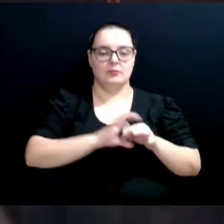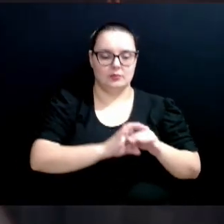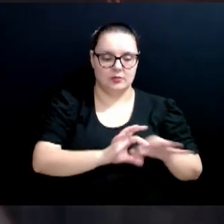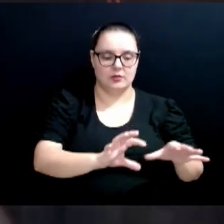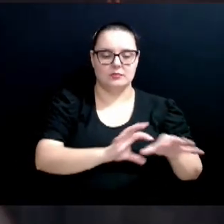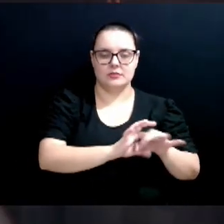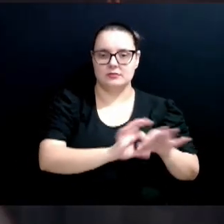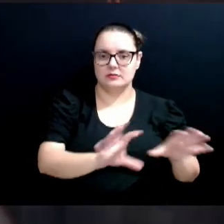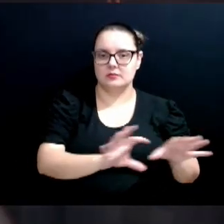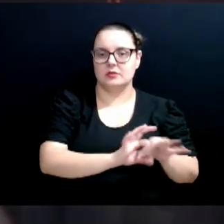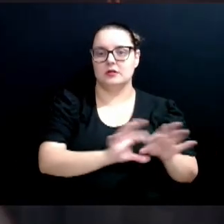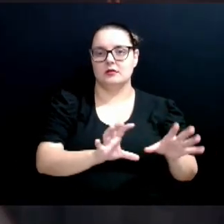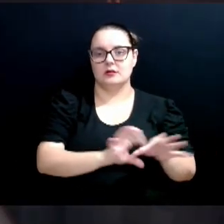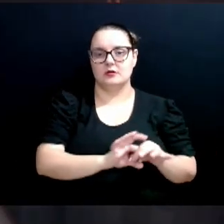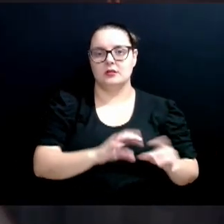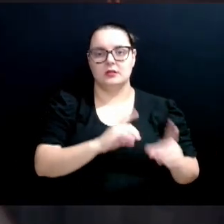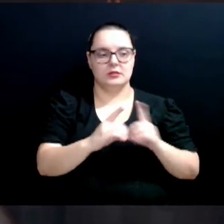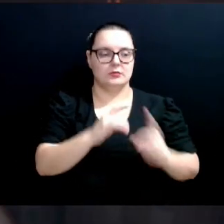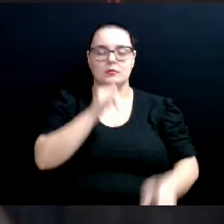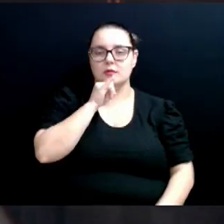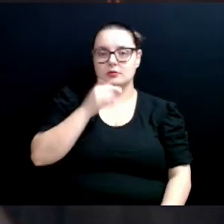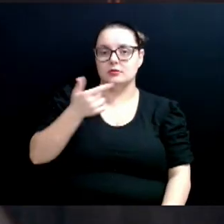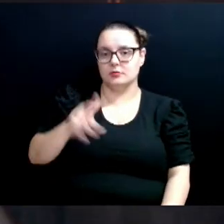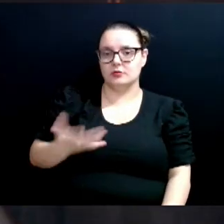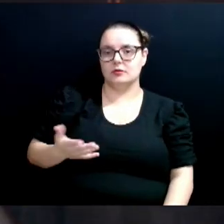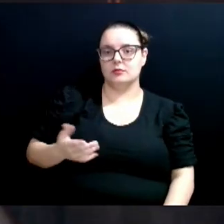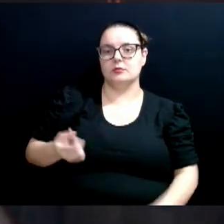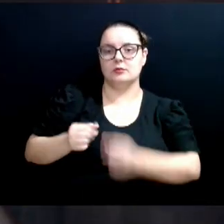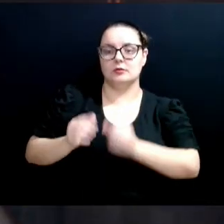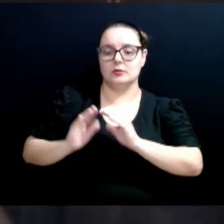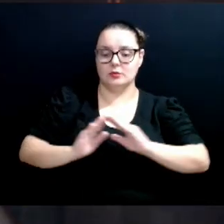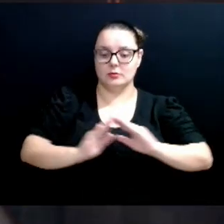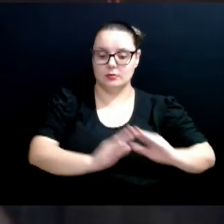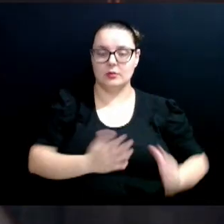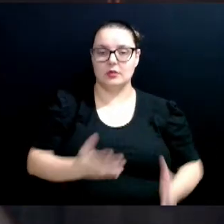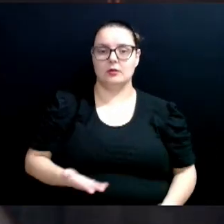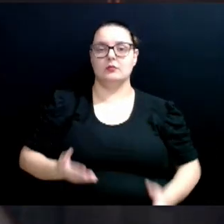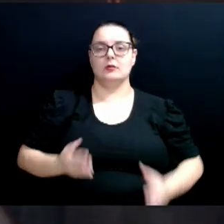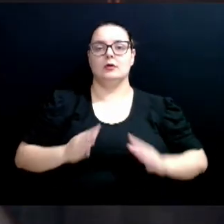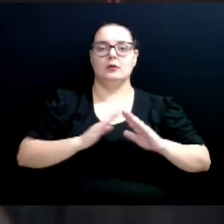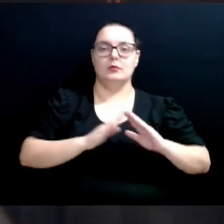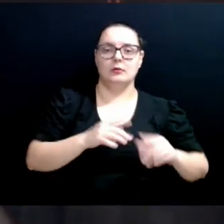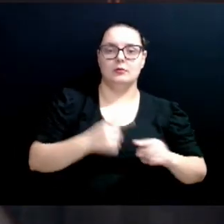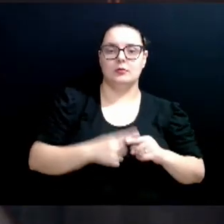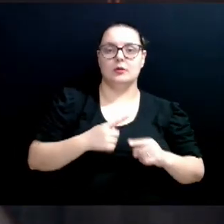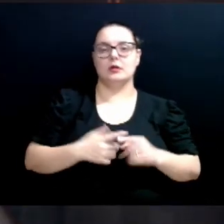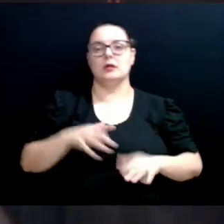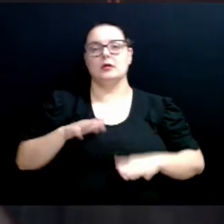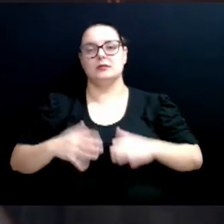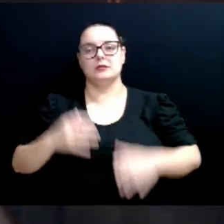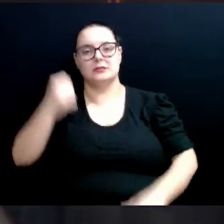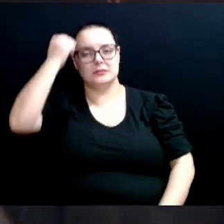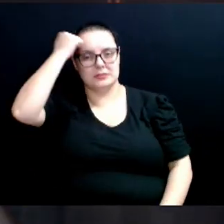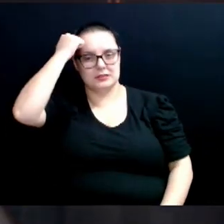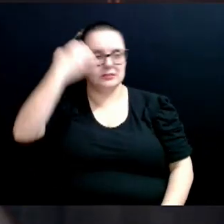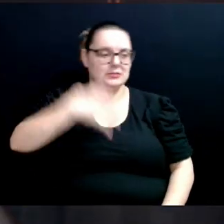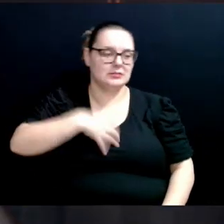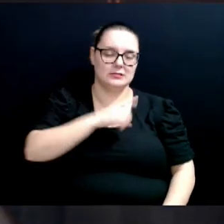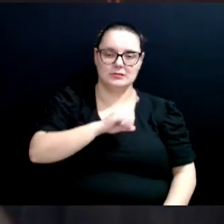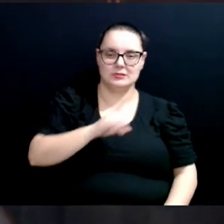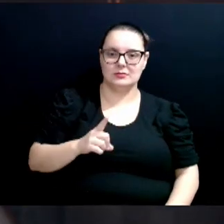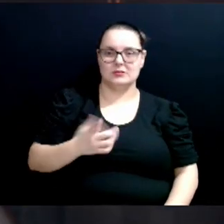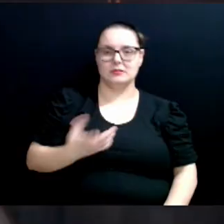nessa dinâmica, por exemplo, de novo, do emprestar dinheiro, eu empresto, porque às vezes eu começo a sentir culpa se eu não empresto, aquele outro faz com que eu